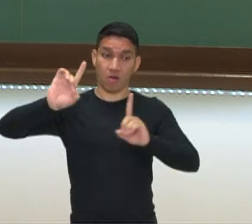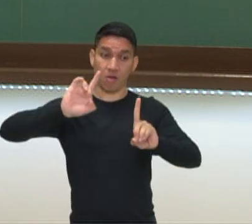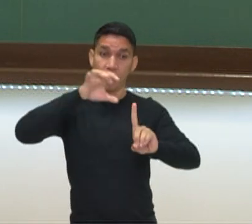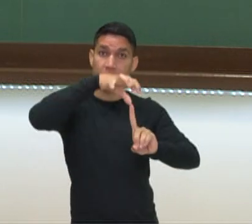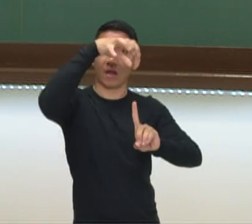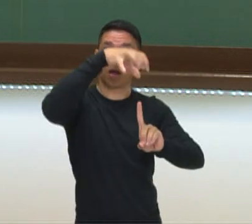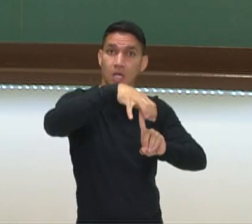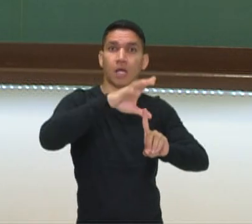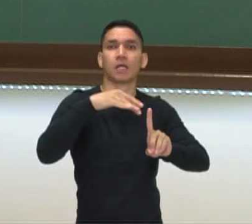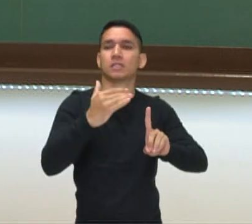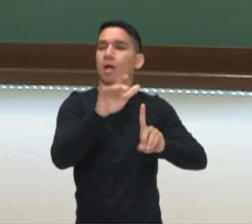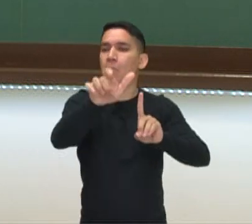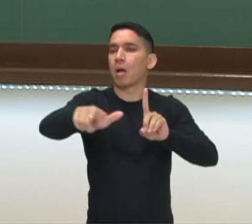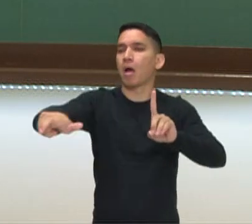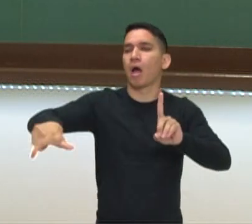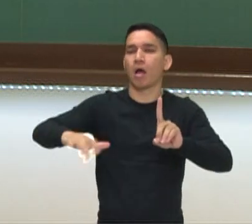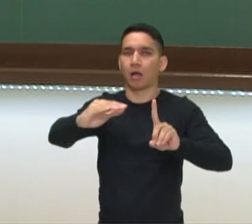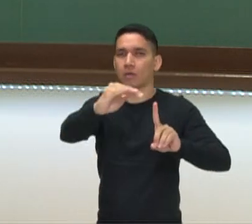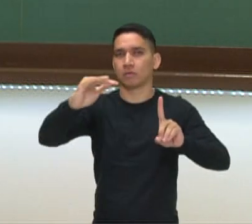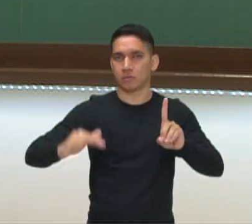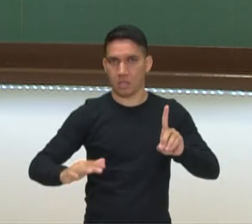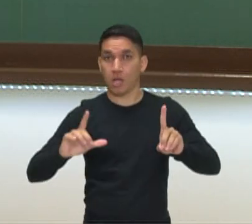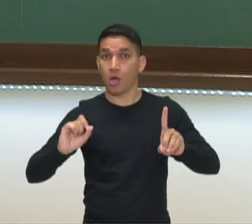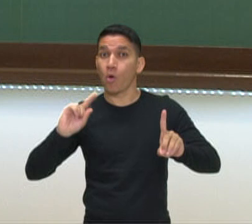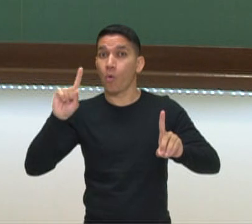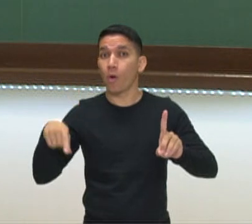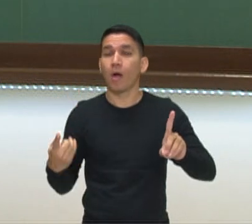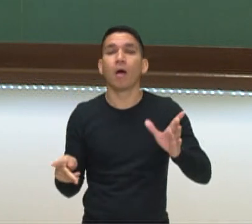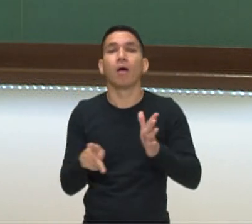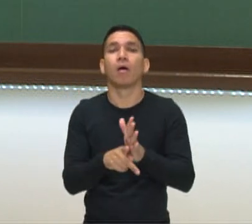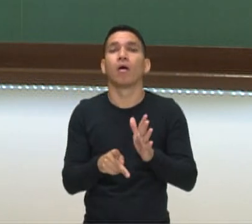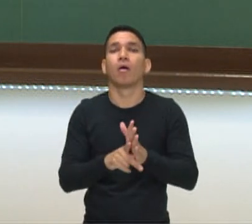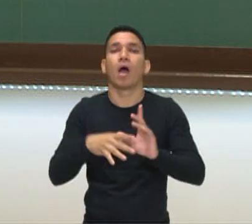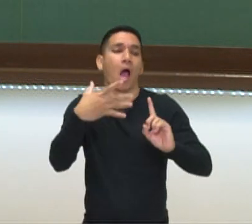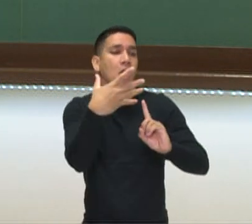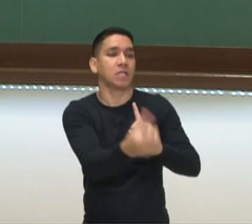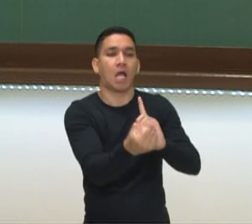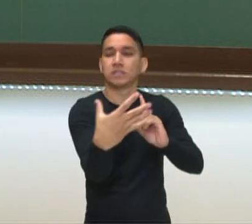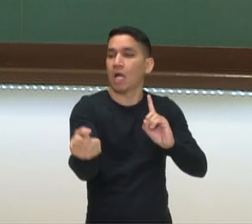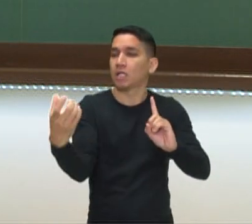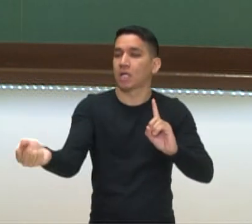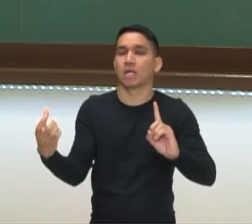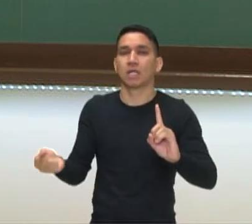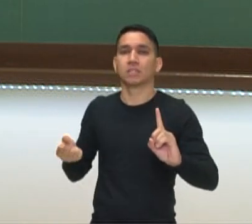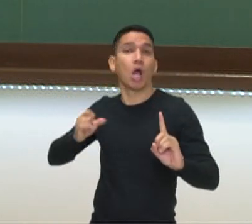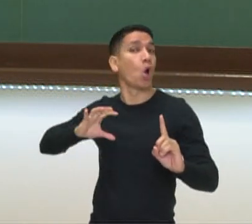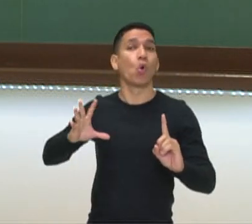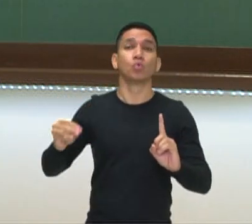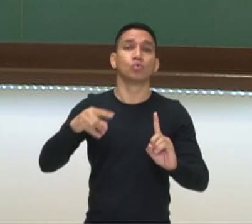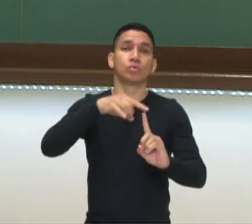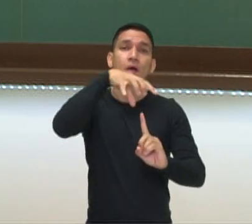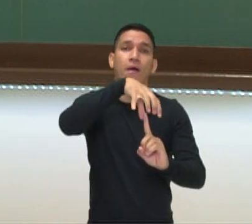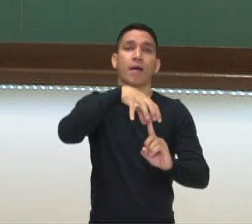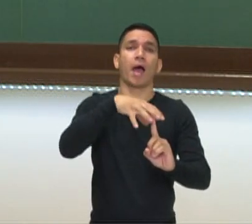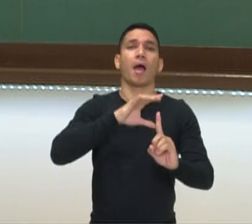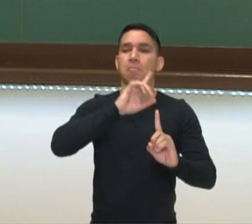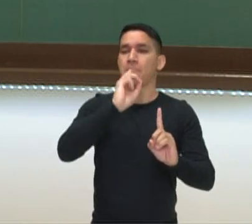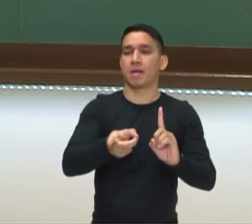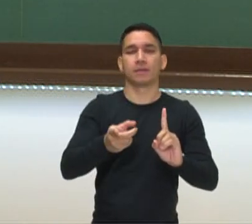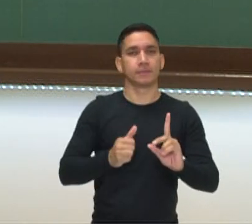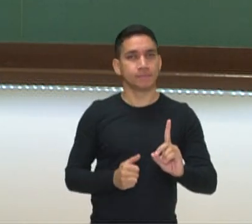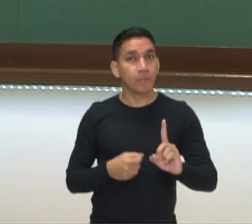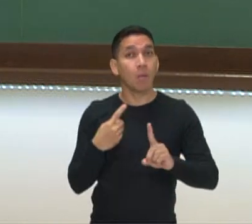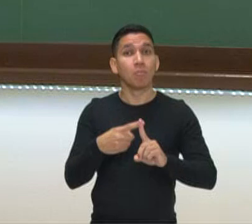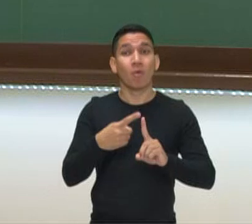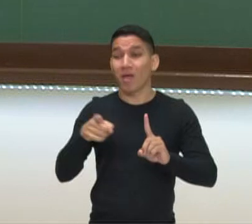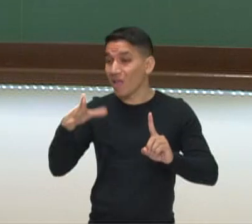os súditos, eles acabavam acatando tudo o que o rei determinava. Por quê? Porque